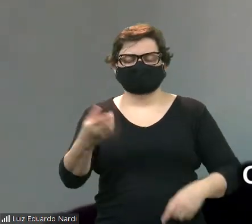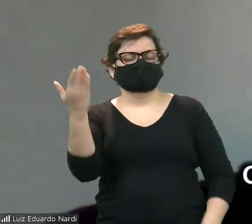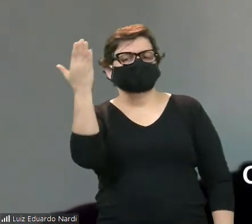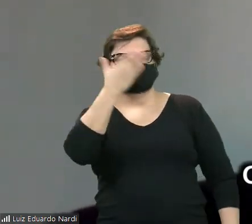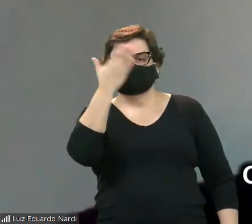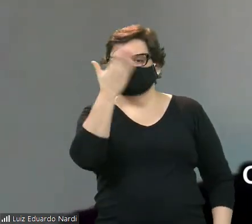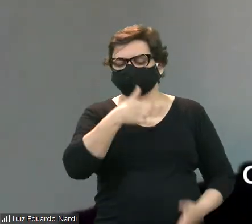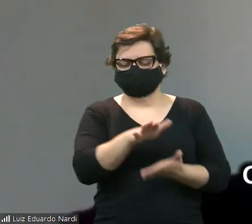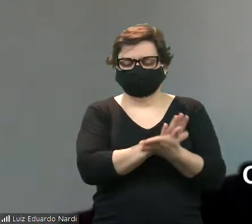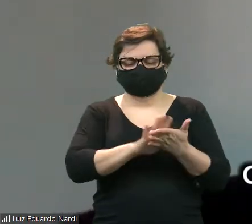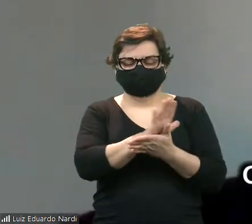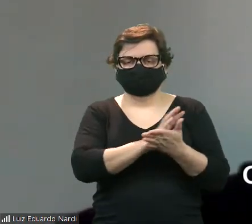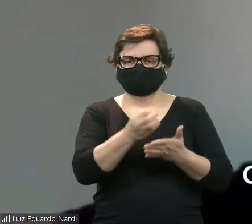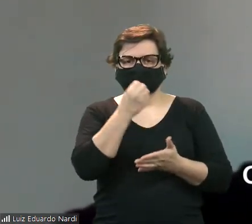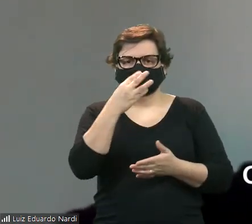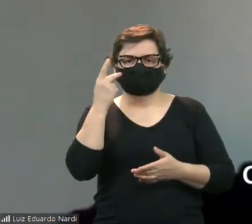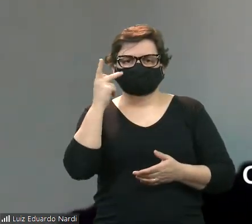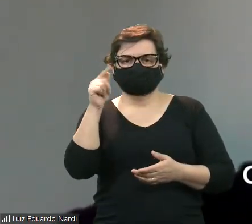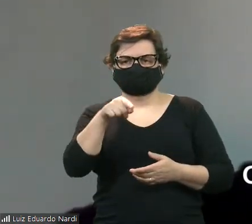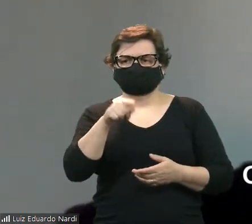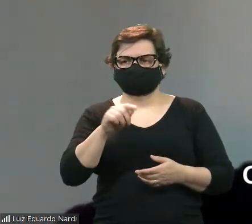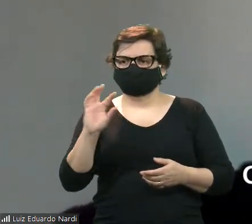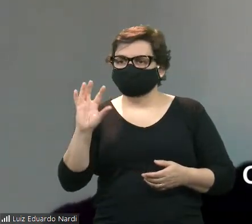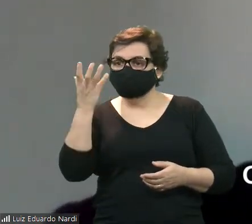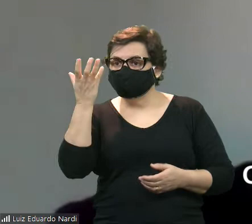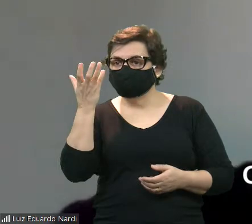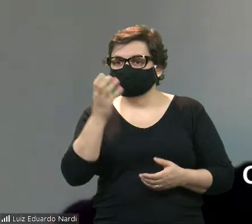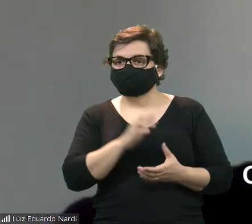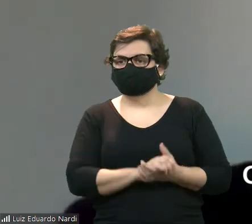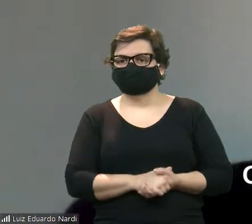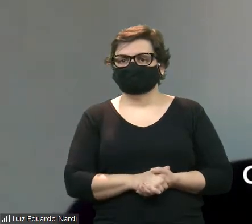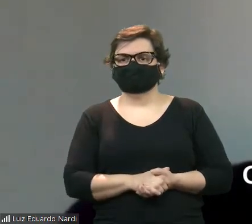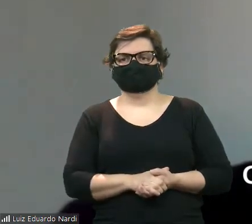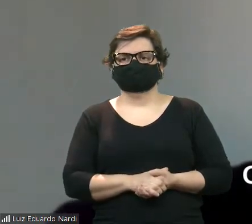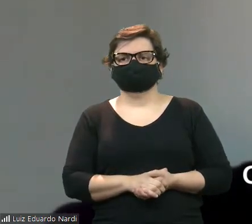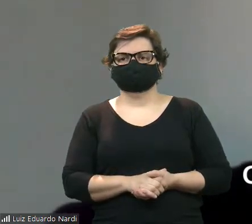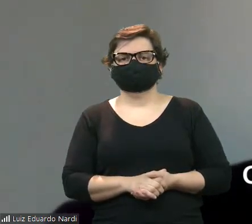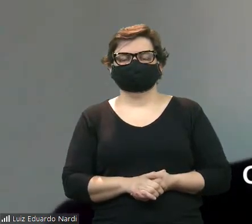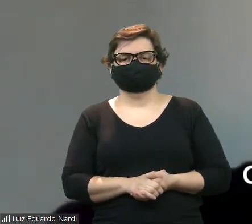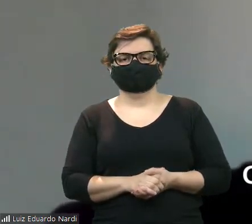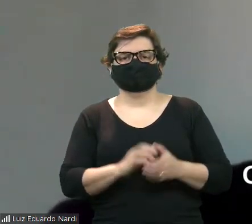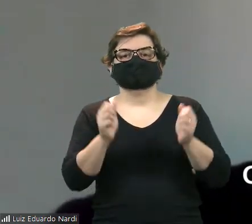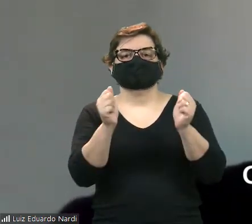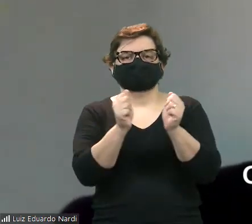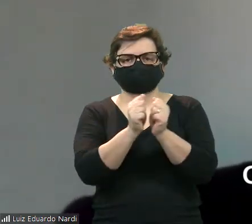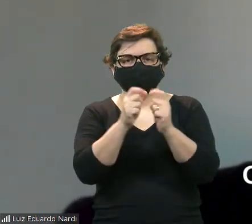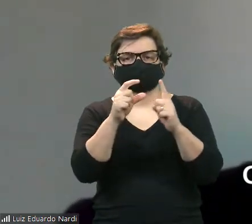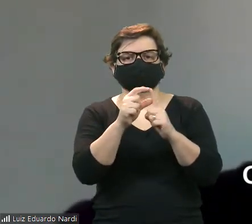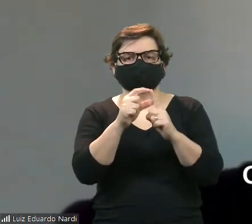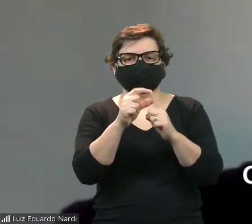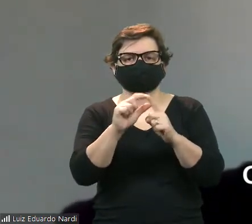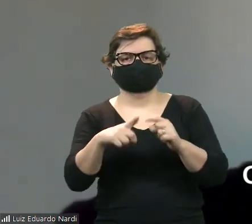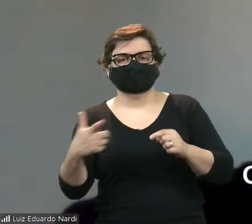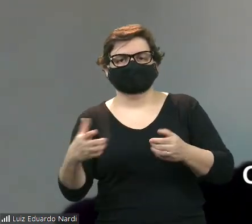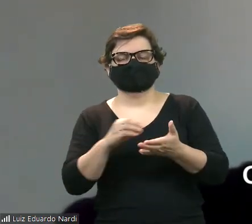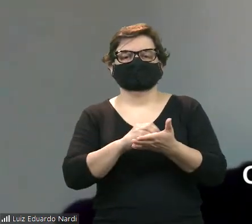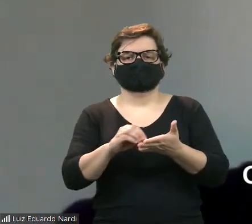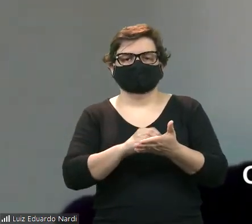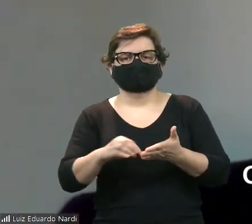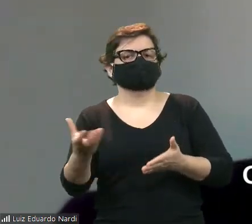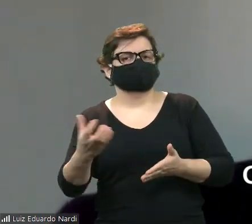nenhuma razão para que isso ocorra. Faço coro às palavras de alguns secretários, que também não